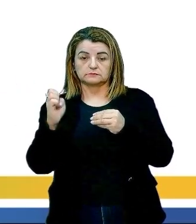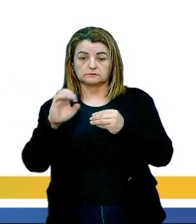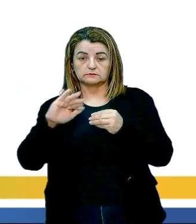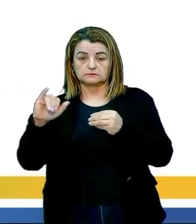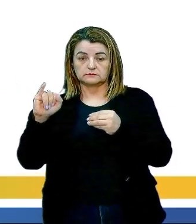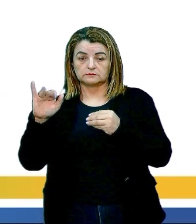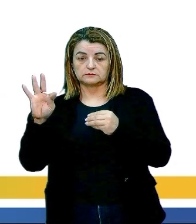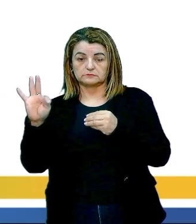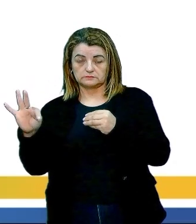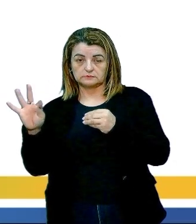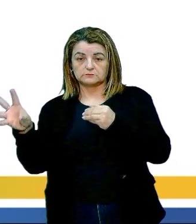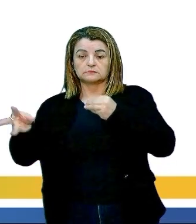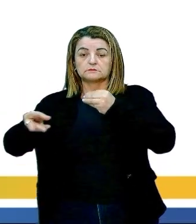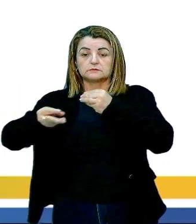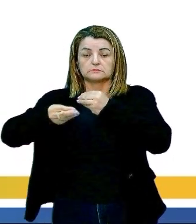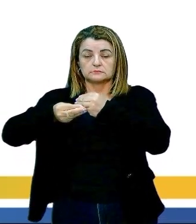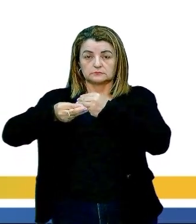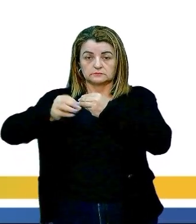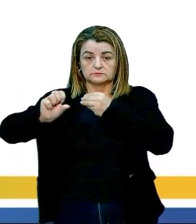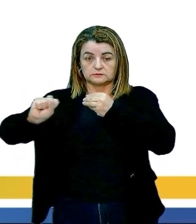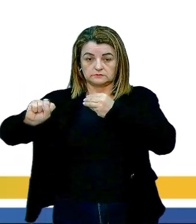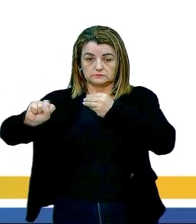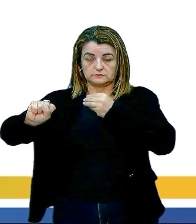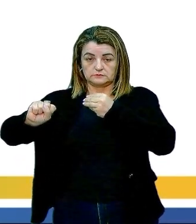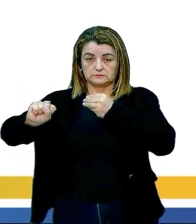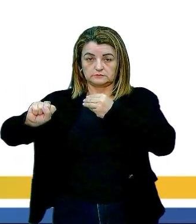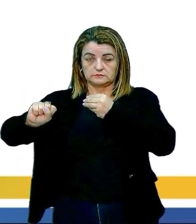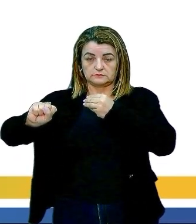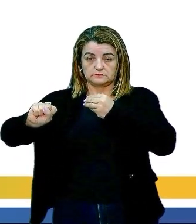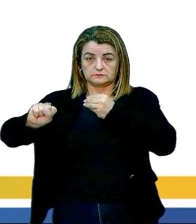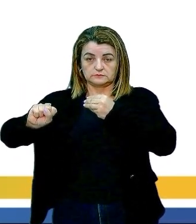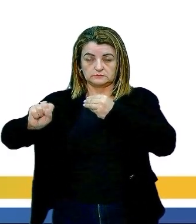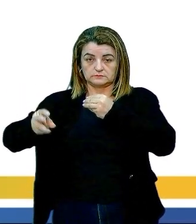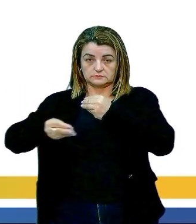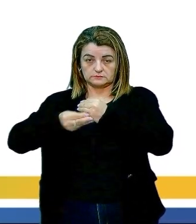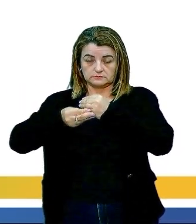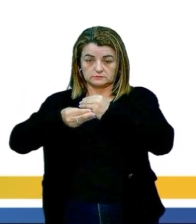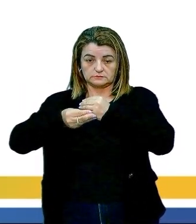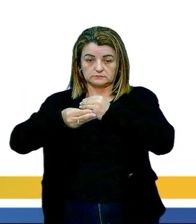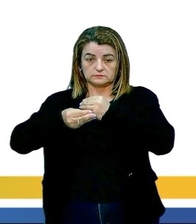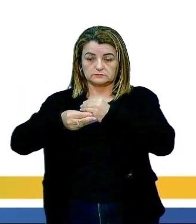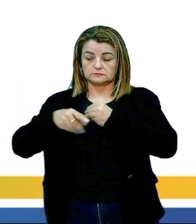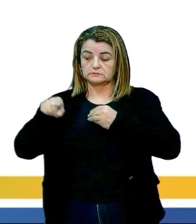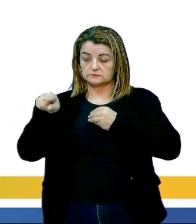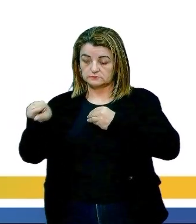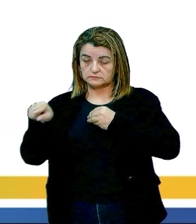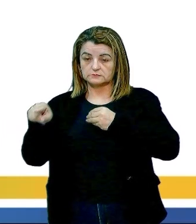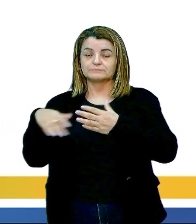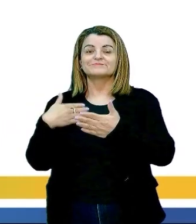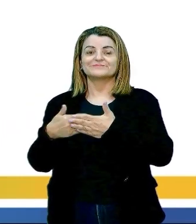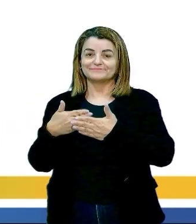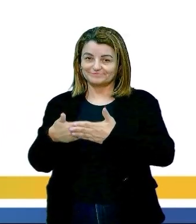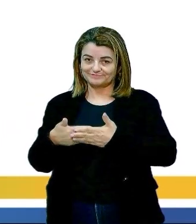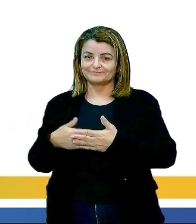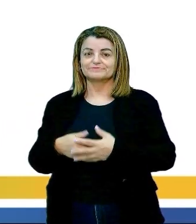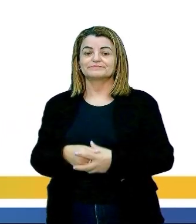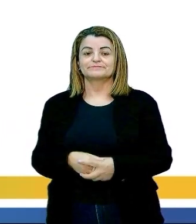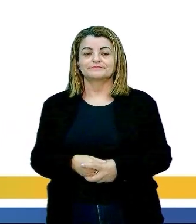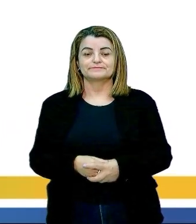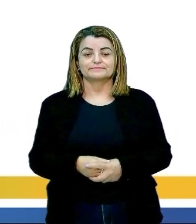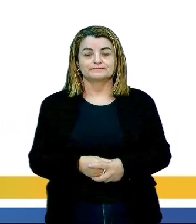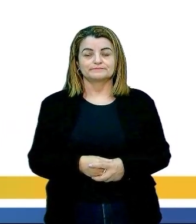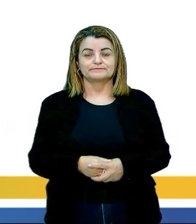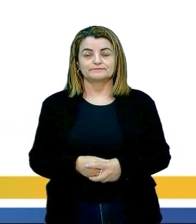ao verbo, como por exemplo, he studies English. Ele estuda inglês.